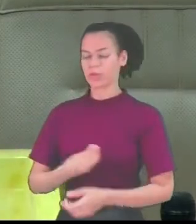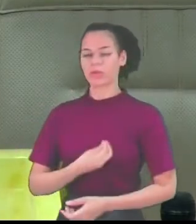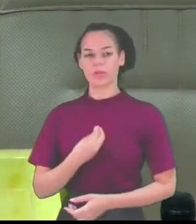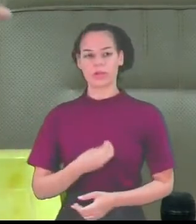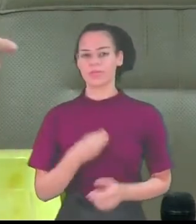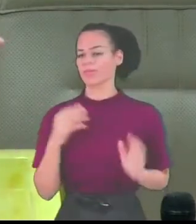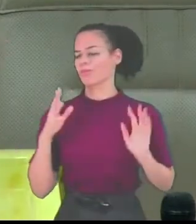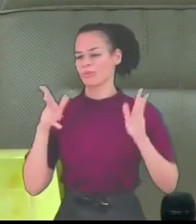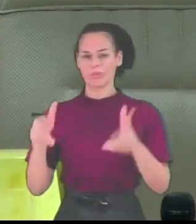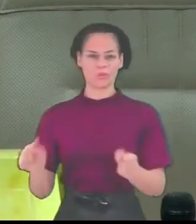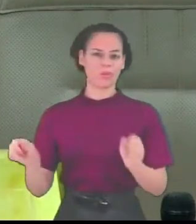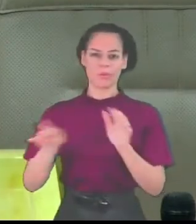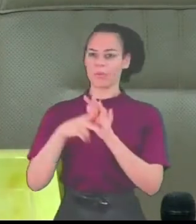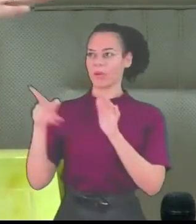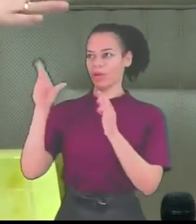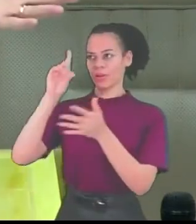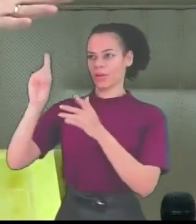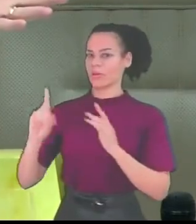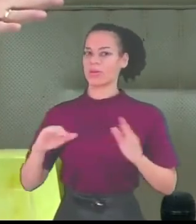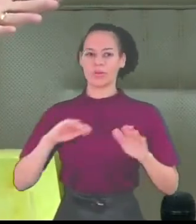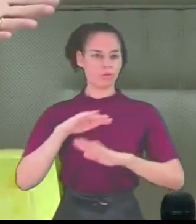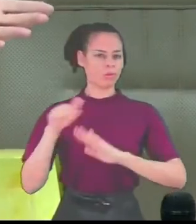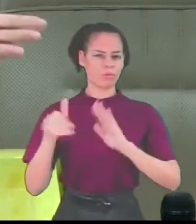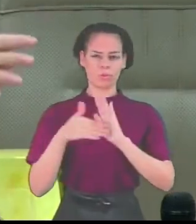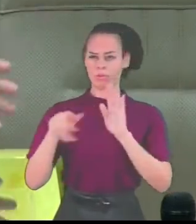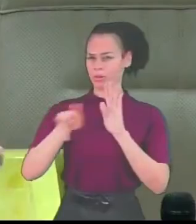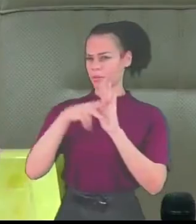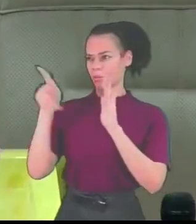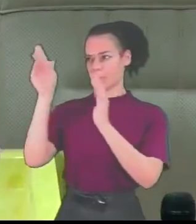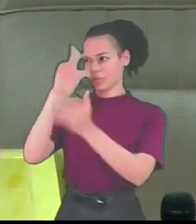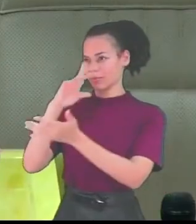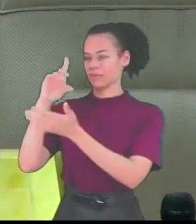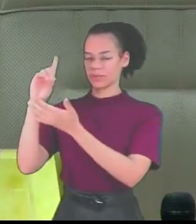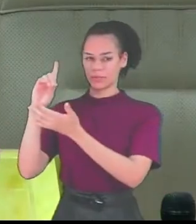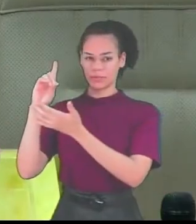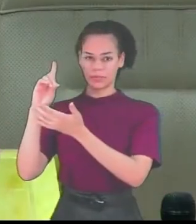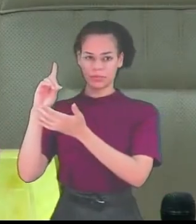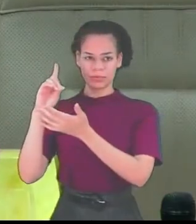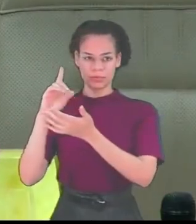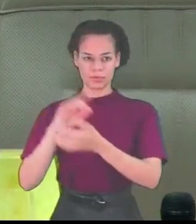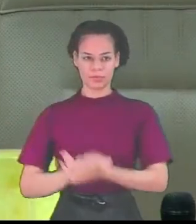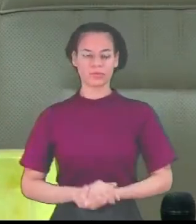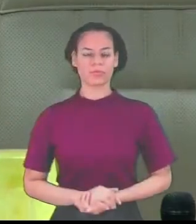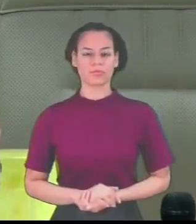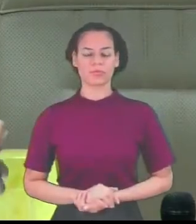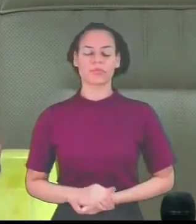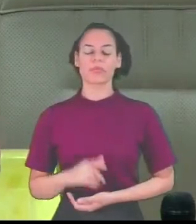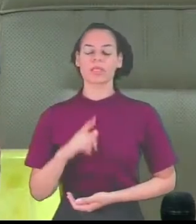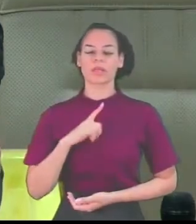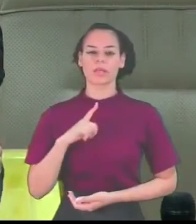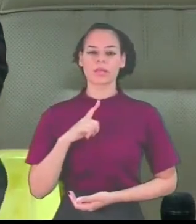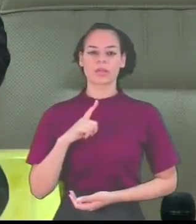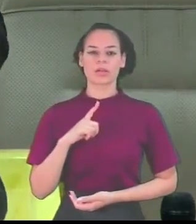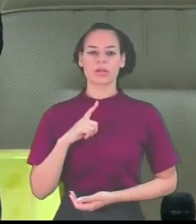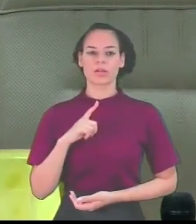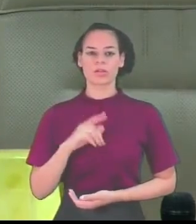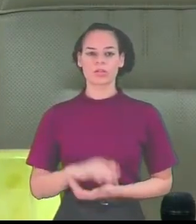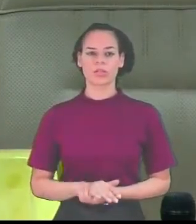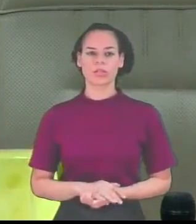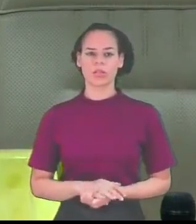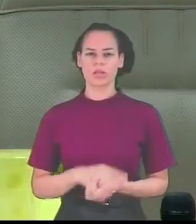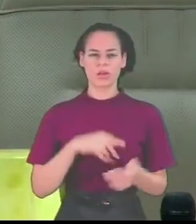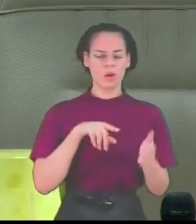tudo de Deus tudo é dele é e havia um